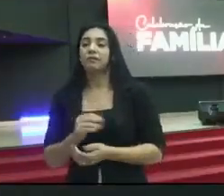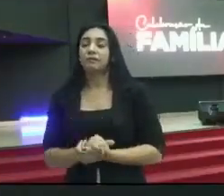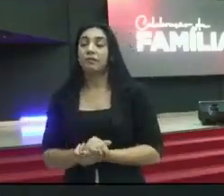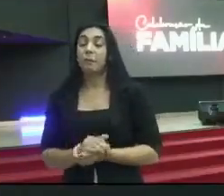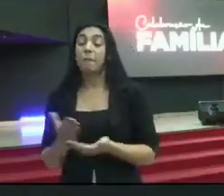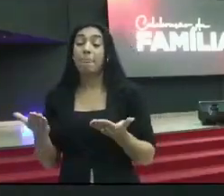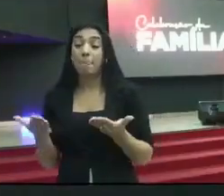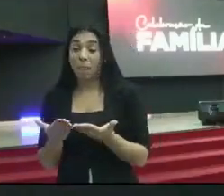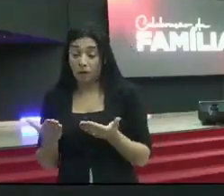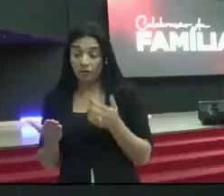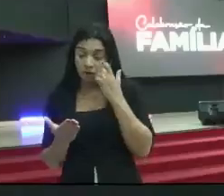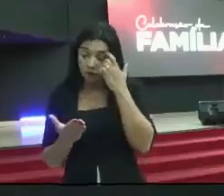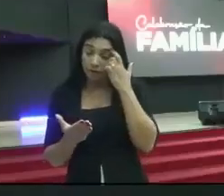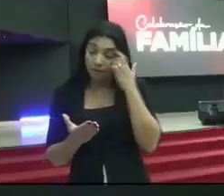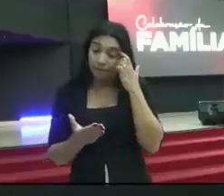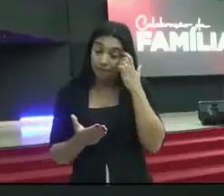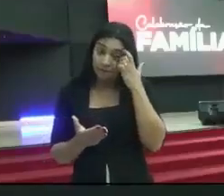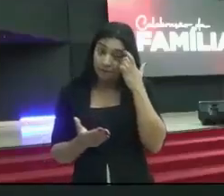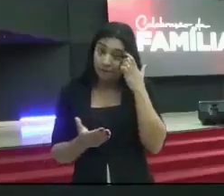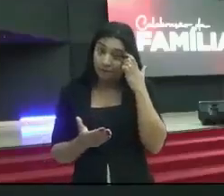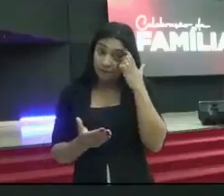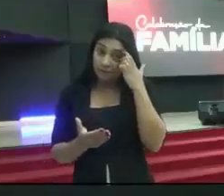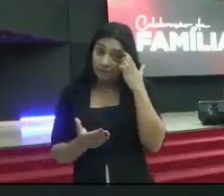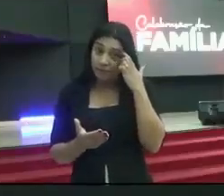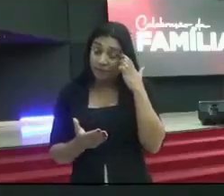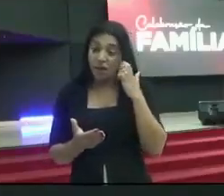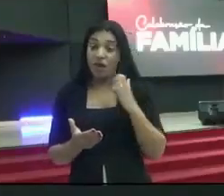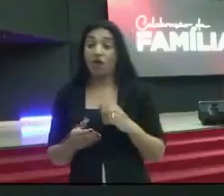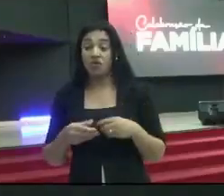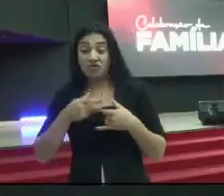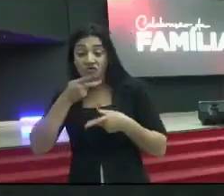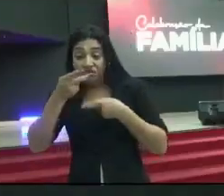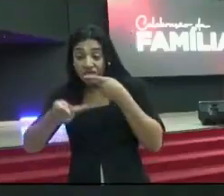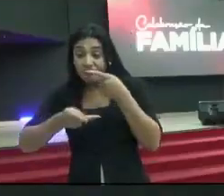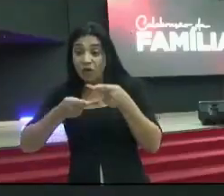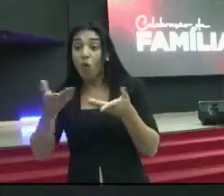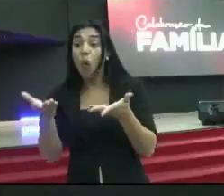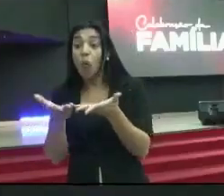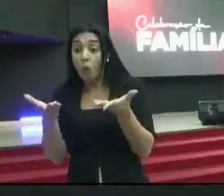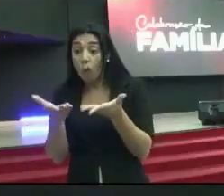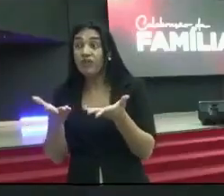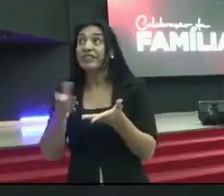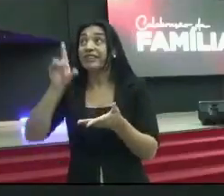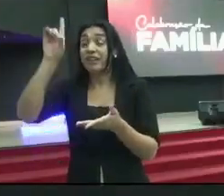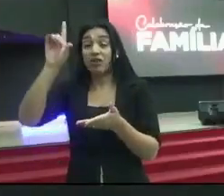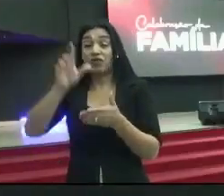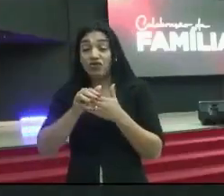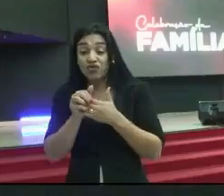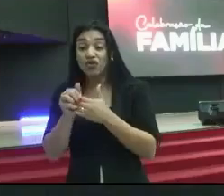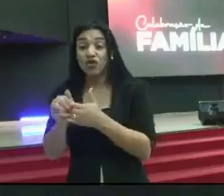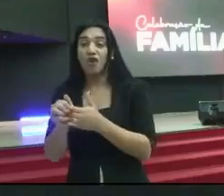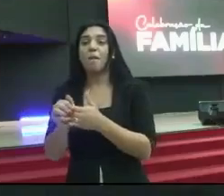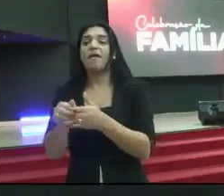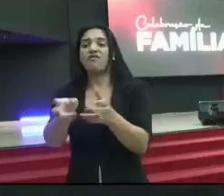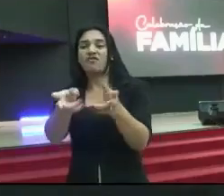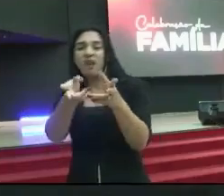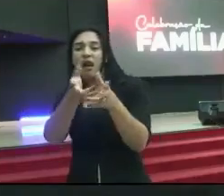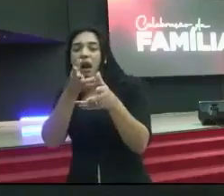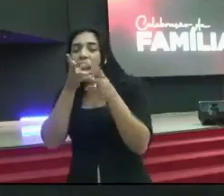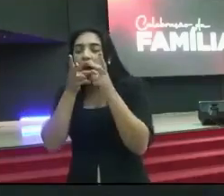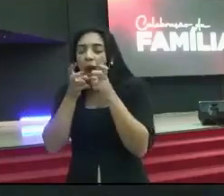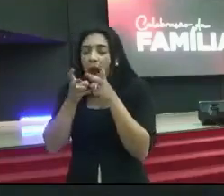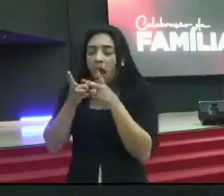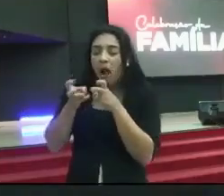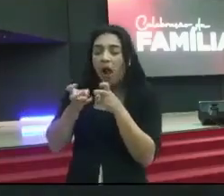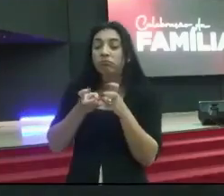Hoje à noite, eu lhe garanto que Deus te trouxe aqui para ouvir isso.